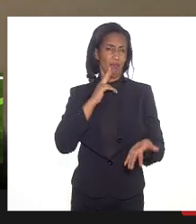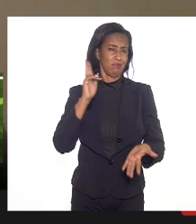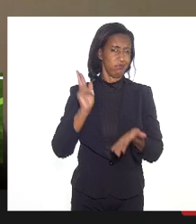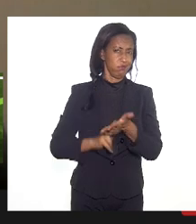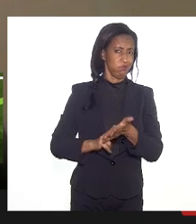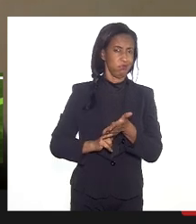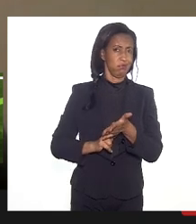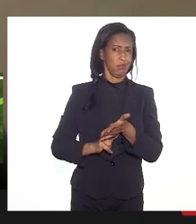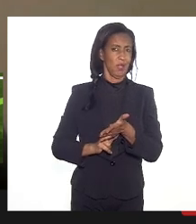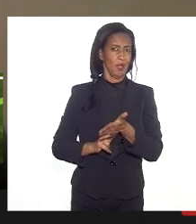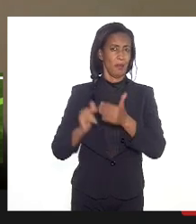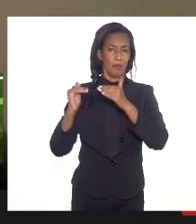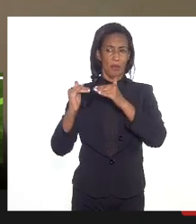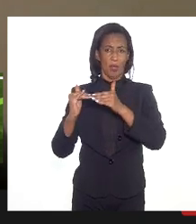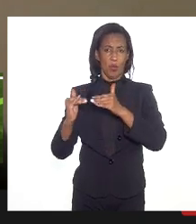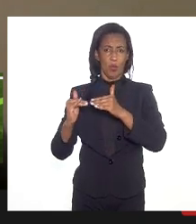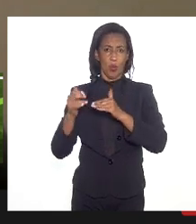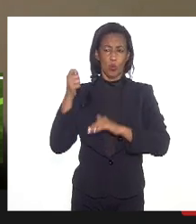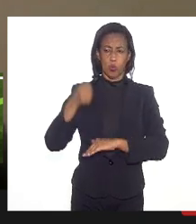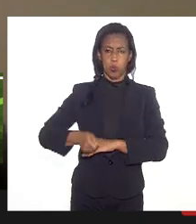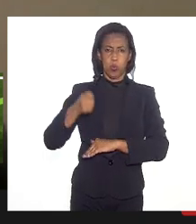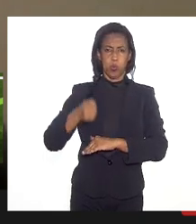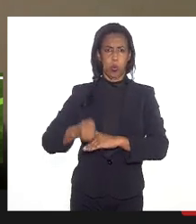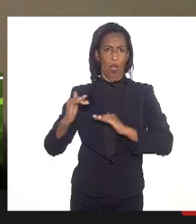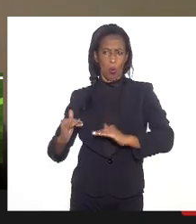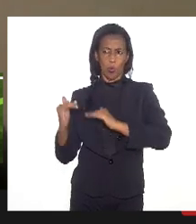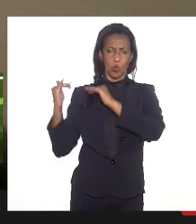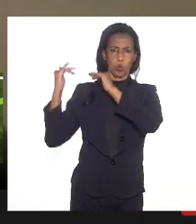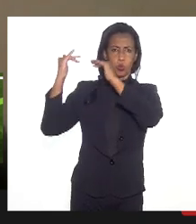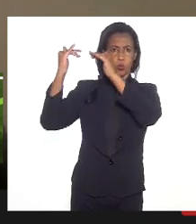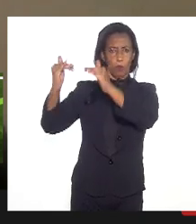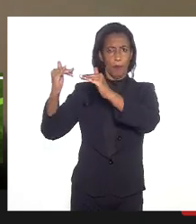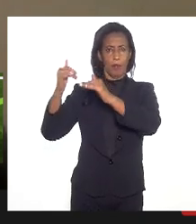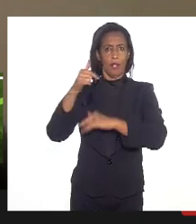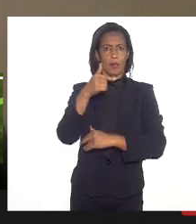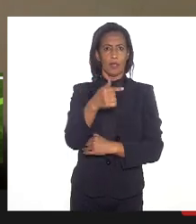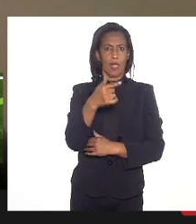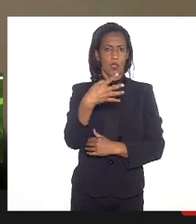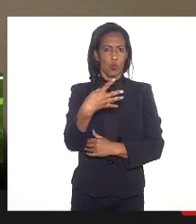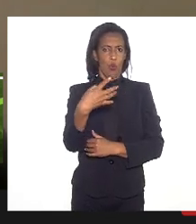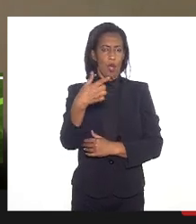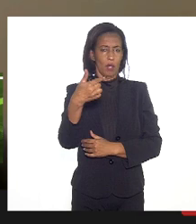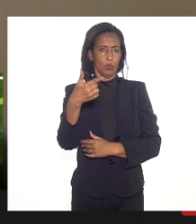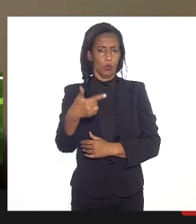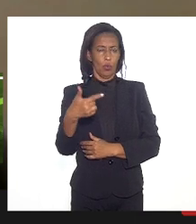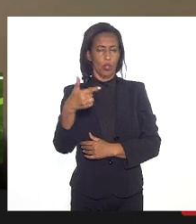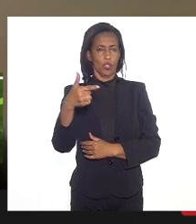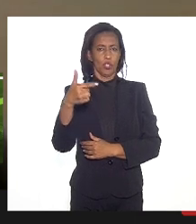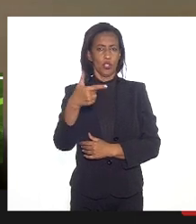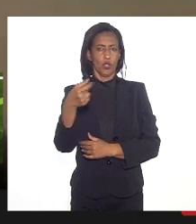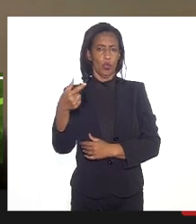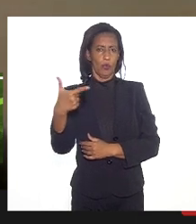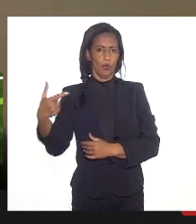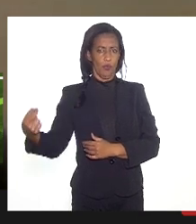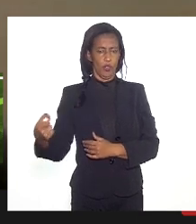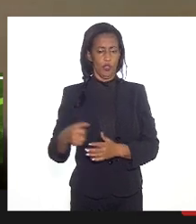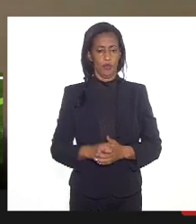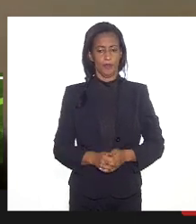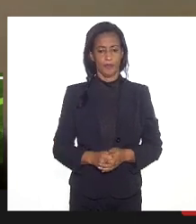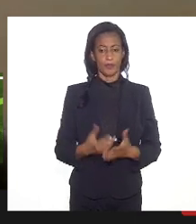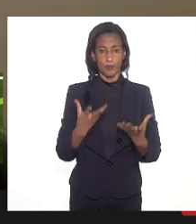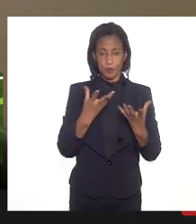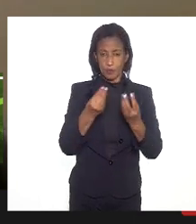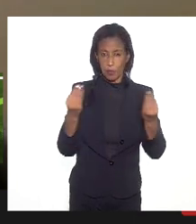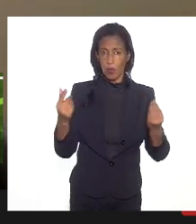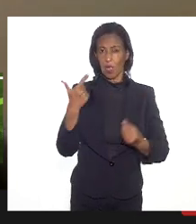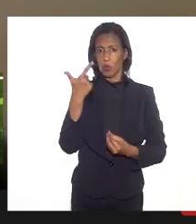reconhecidas pelo Supremo Tribunal Federal da ADPF 742 de 2020. Muitas